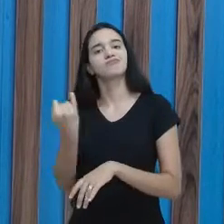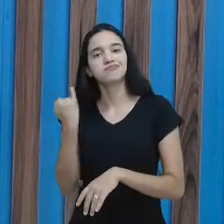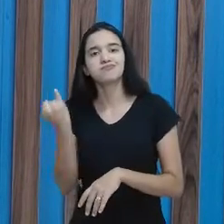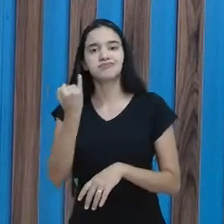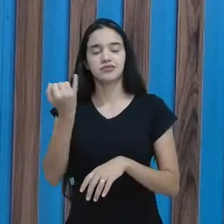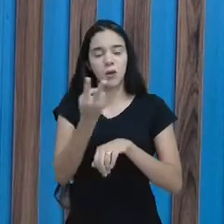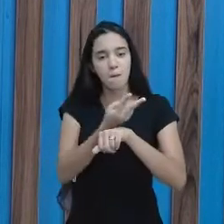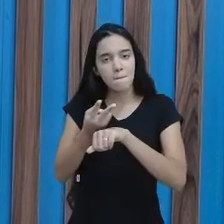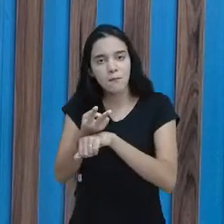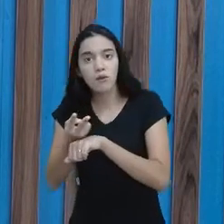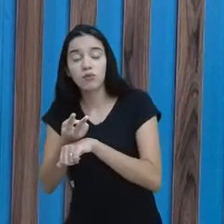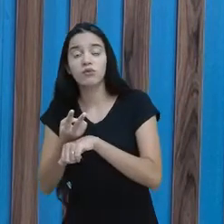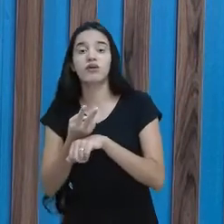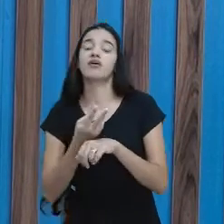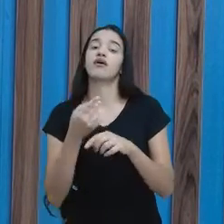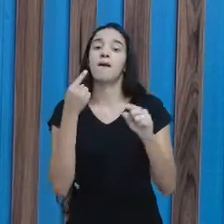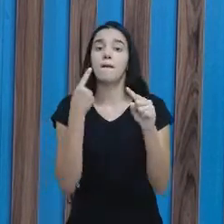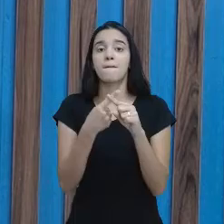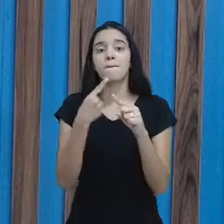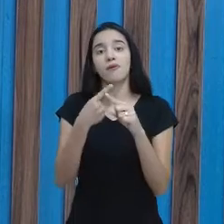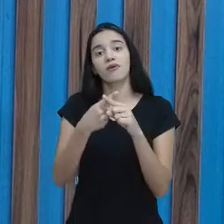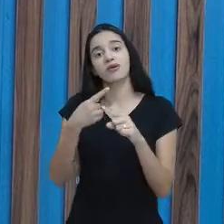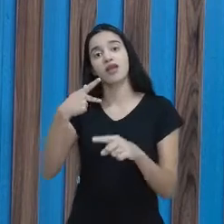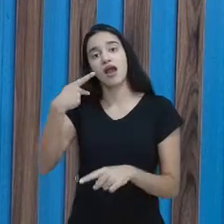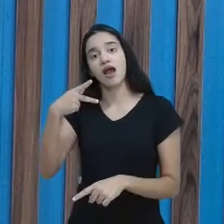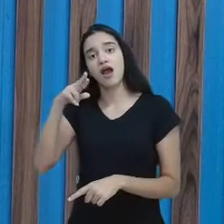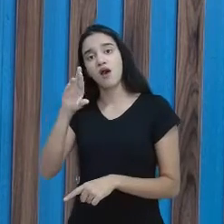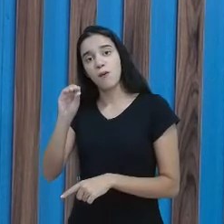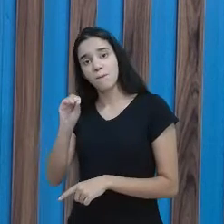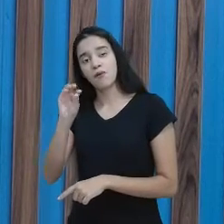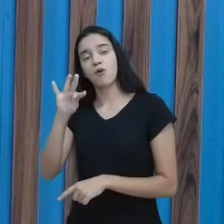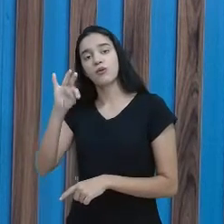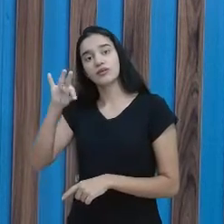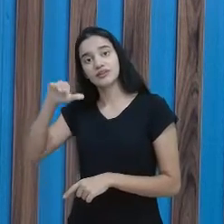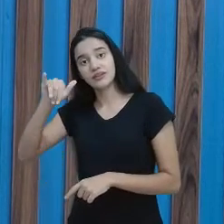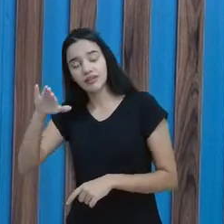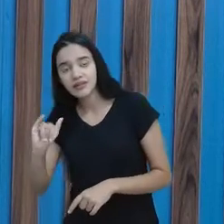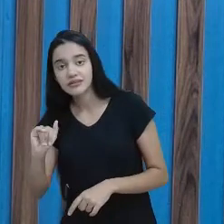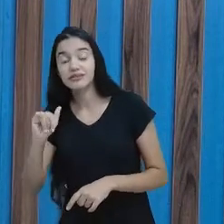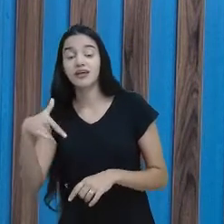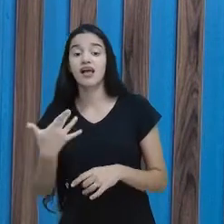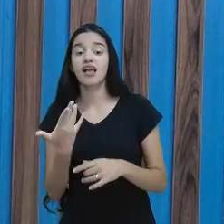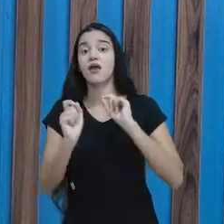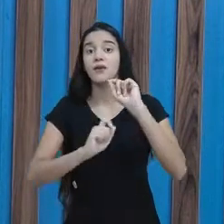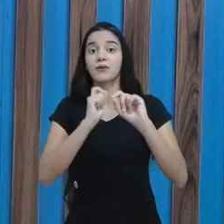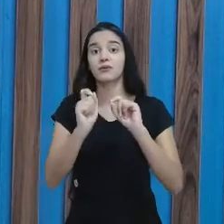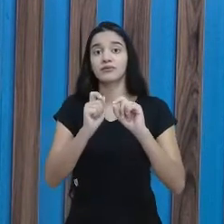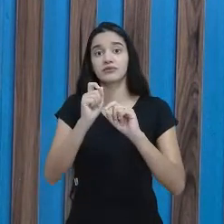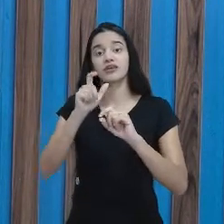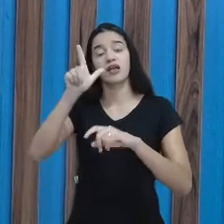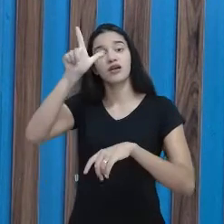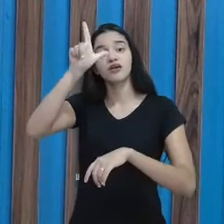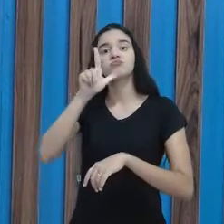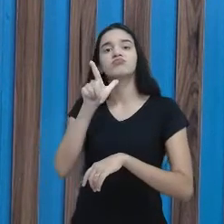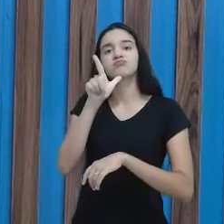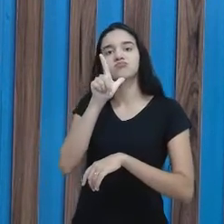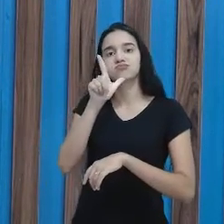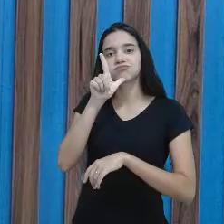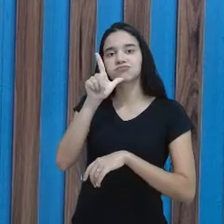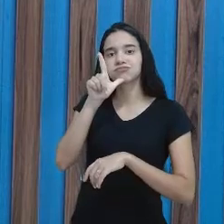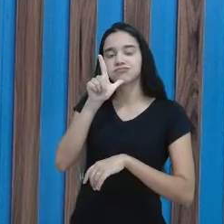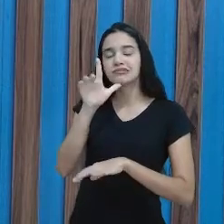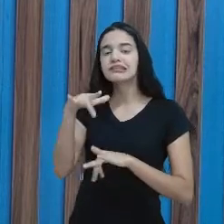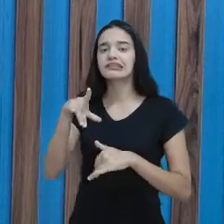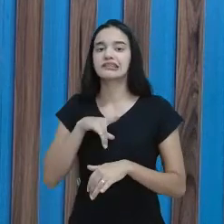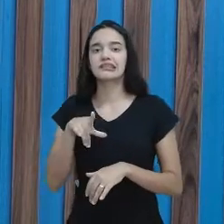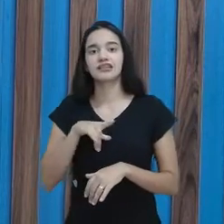a próstata realmente é um órgão que pertence ao sistema genital masculino e incide uma grande quantidade